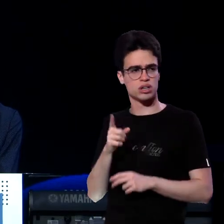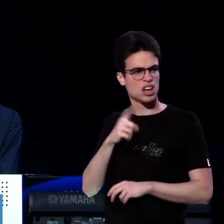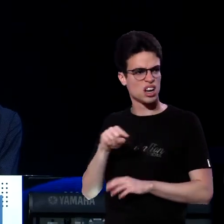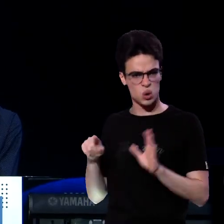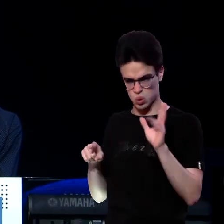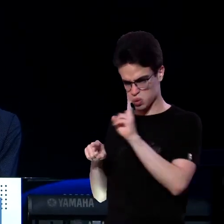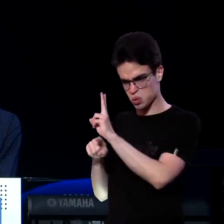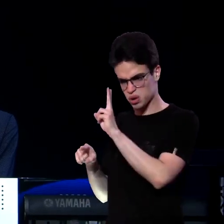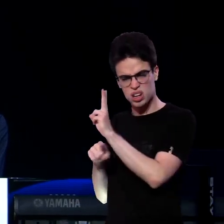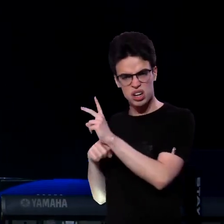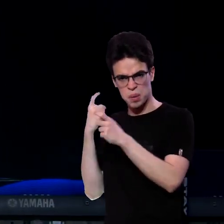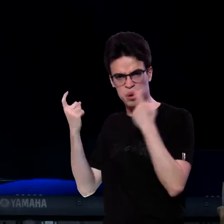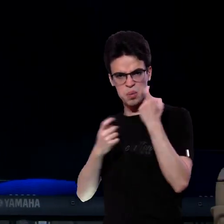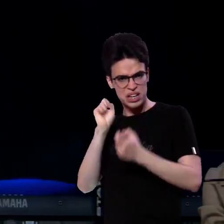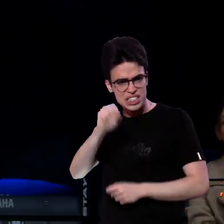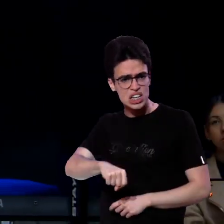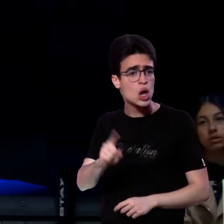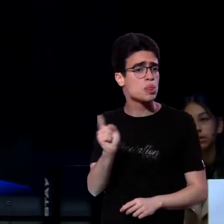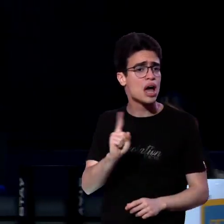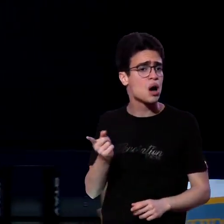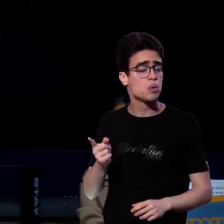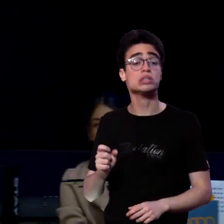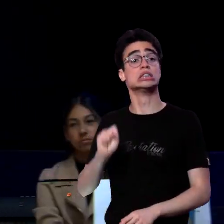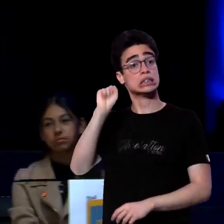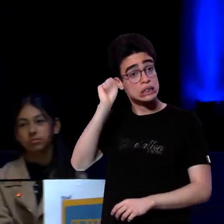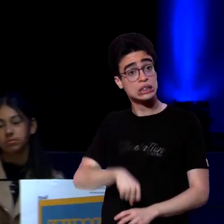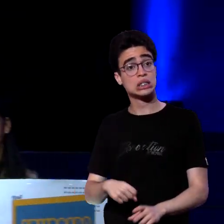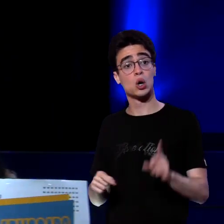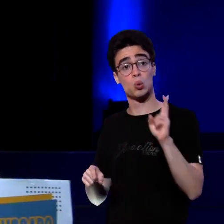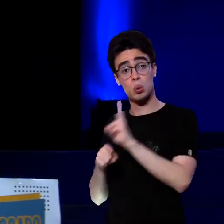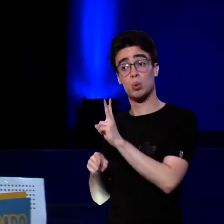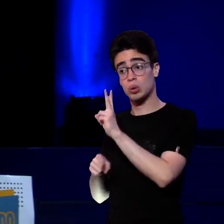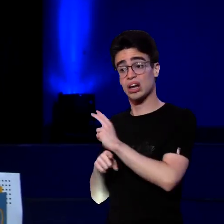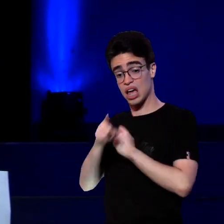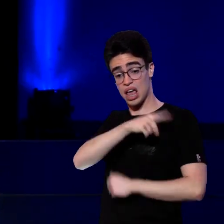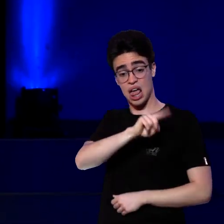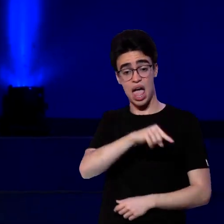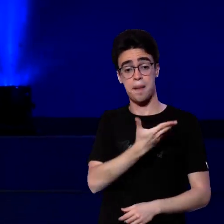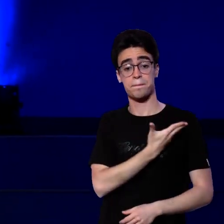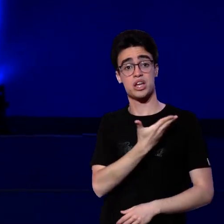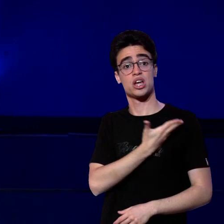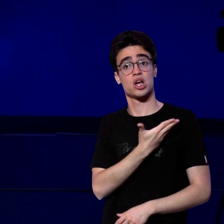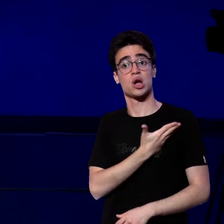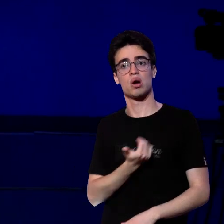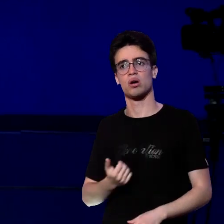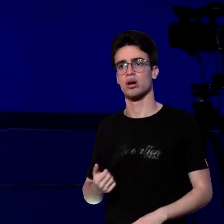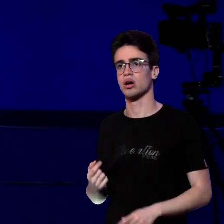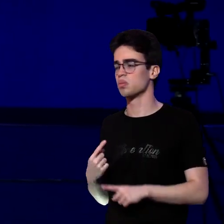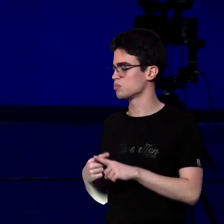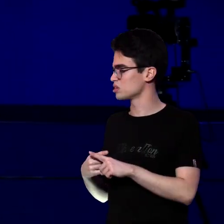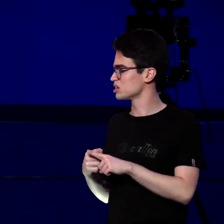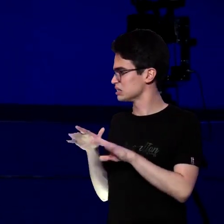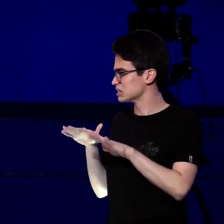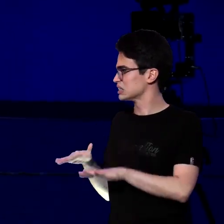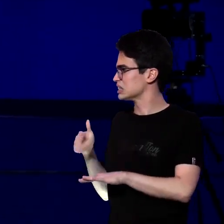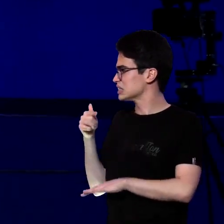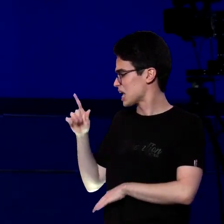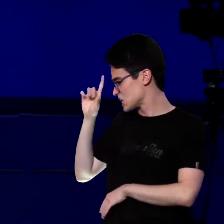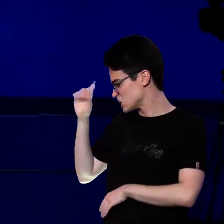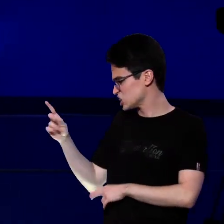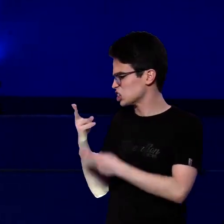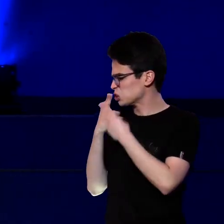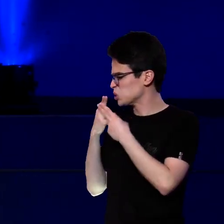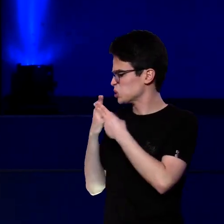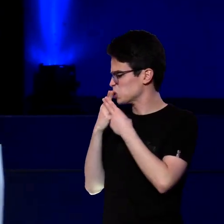com Jó, sim ou não? Sim, era amigo dele. Eles ficaram 7 dias de jejum,